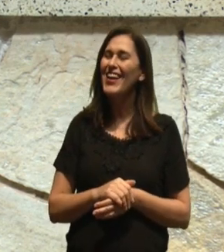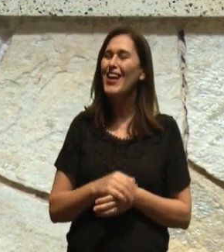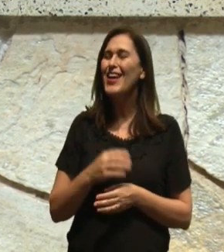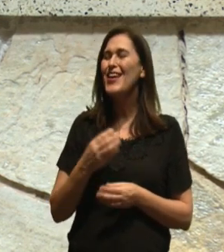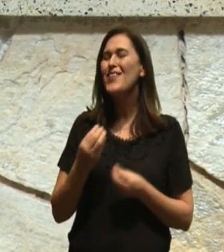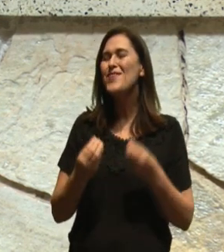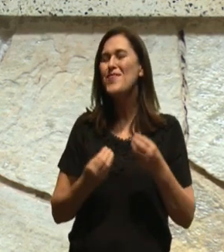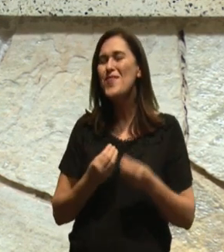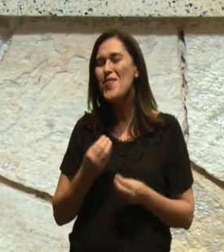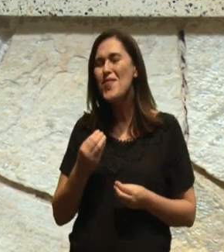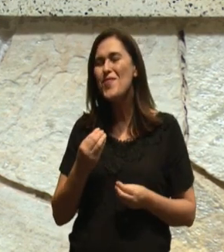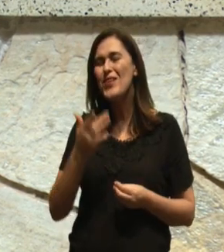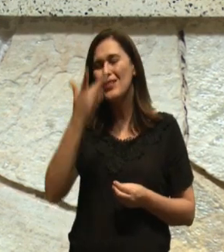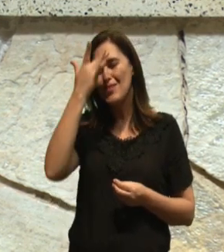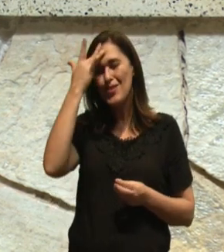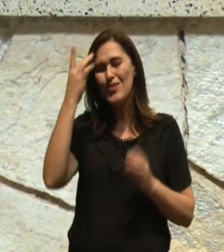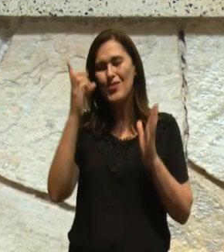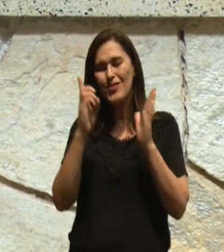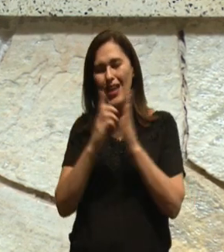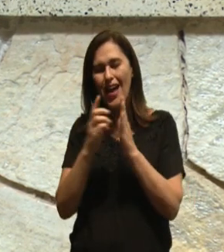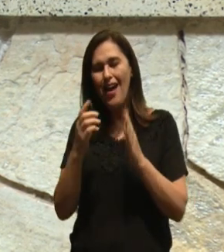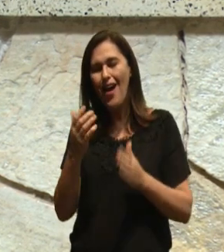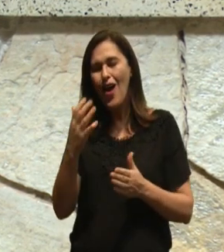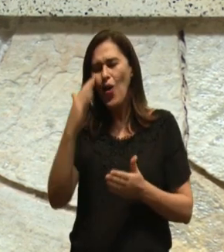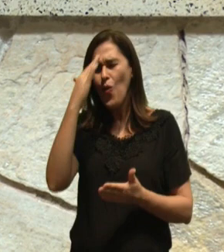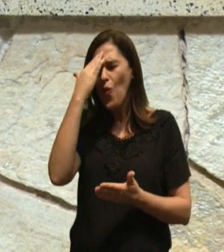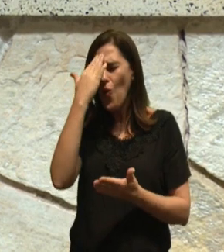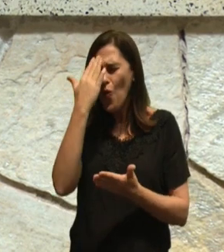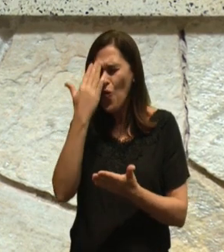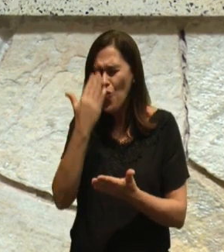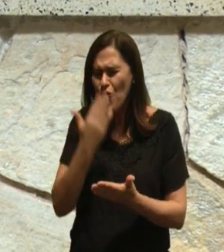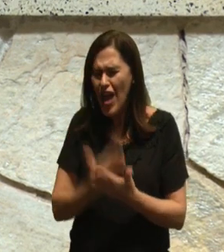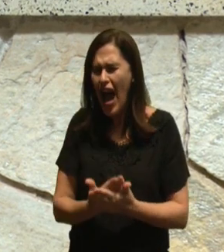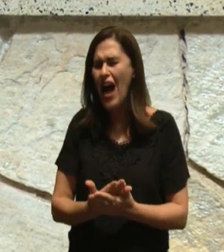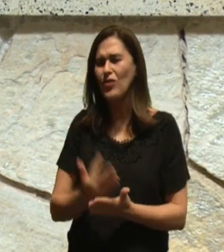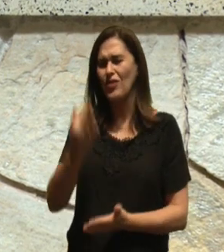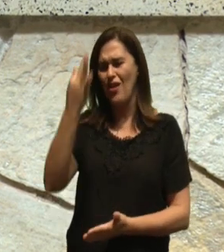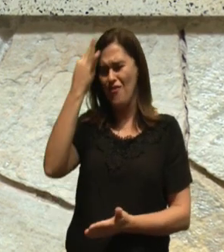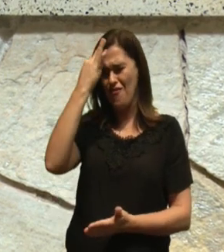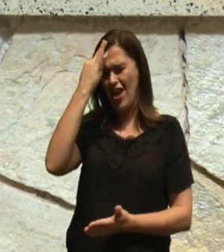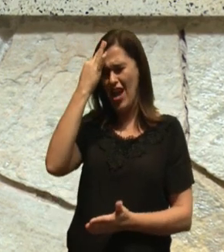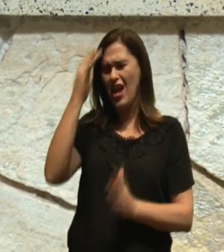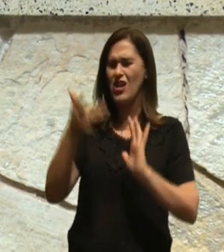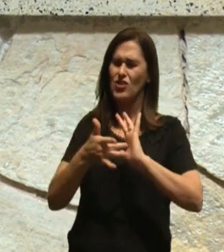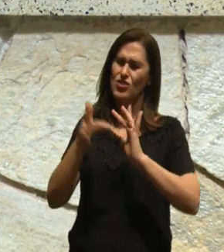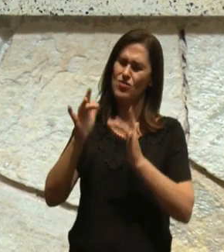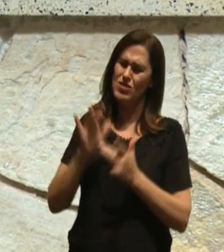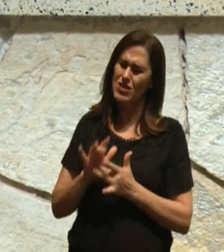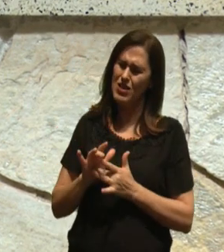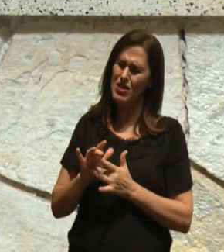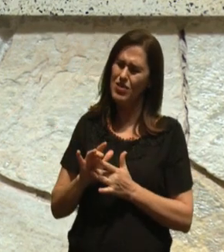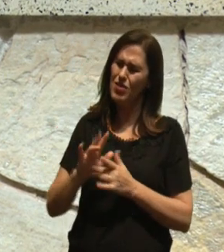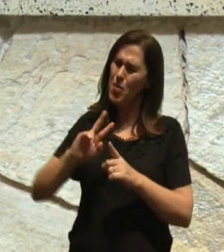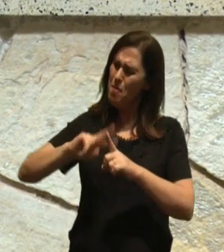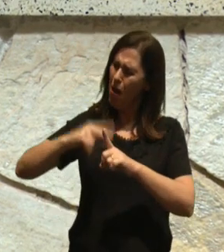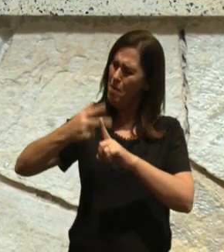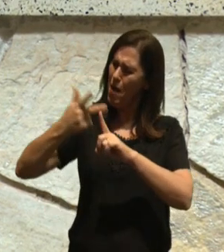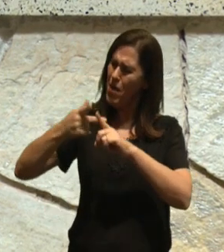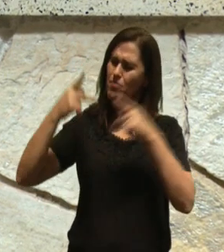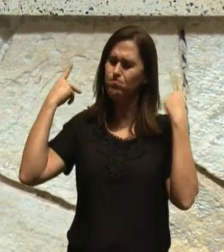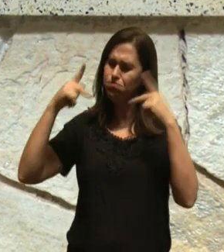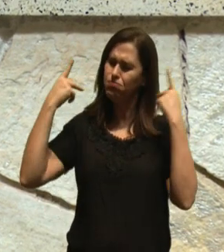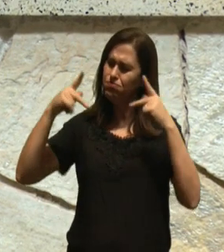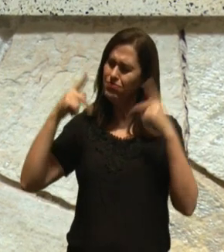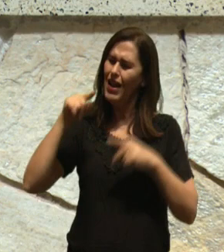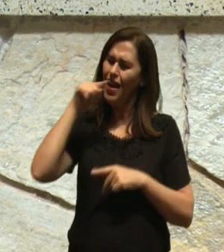aqueles indígenas têm abraçado a fé cristã, têm se multiplicado ali no Teu amor, Senhor Deus, e a Tua palavra sendo